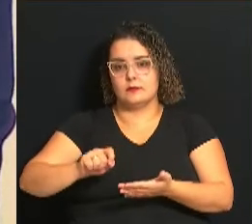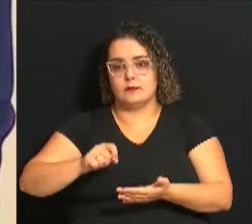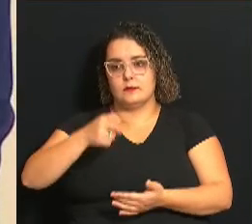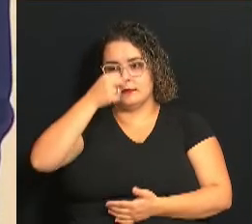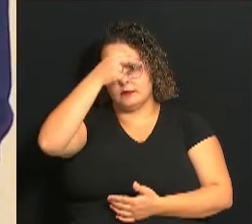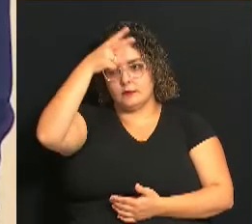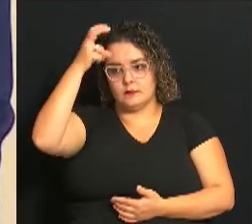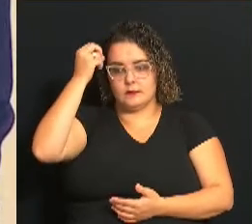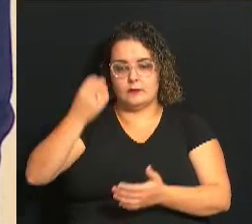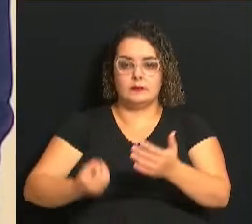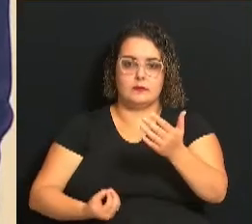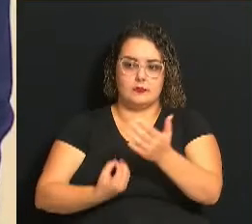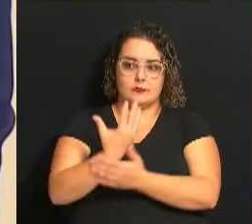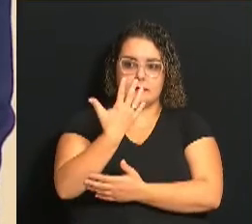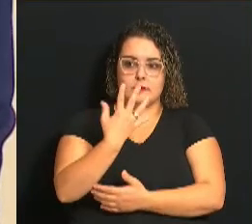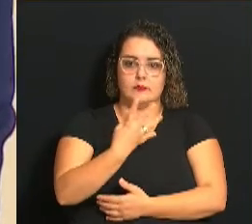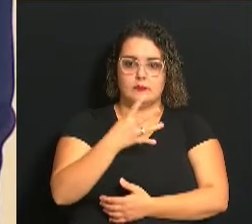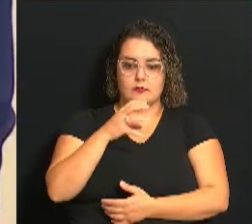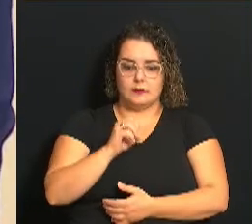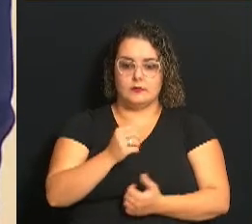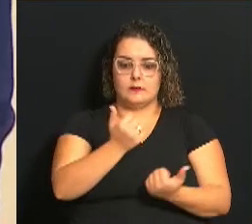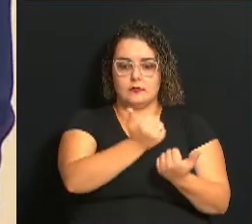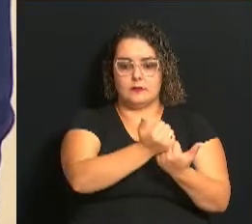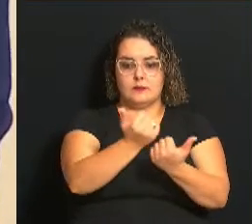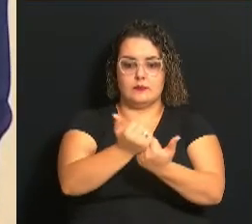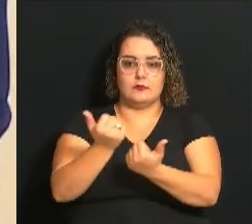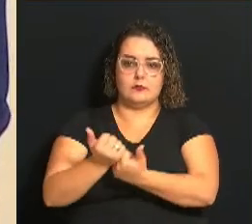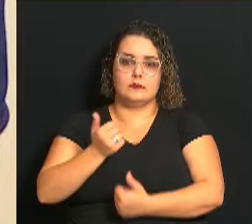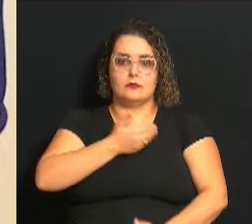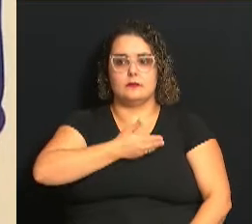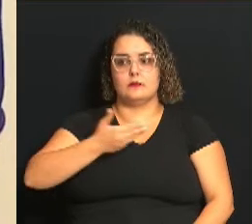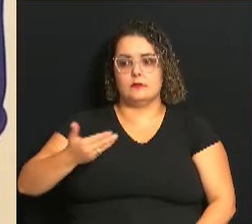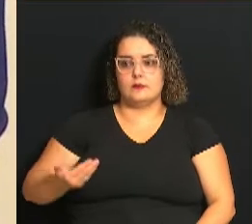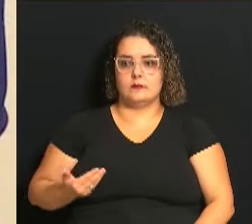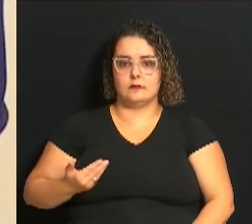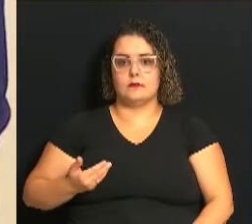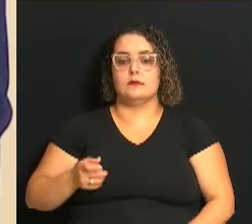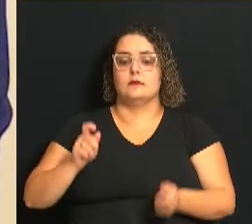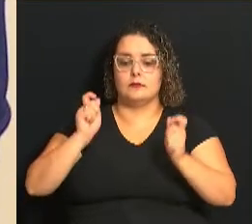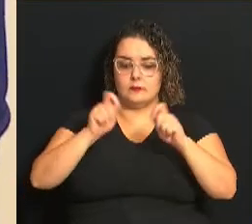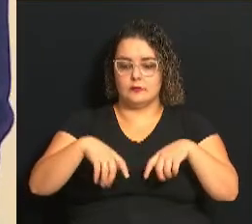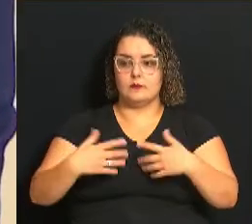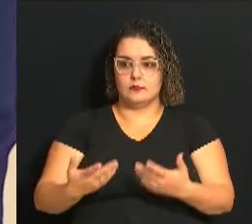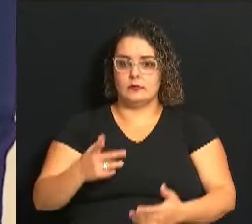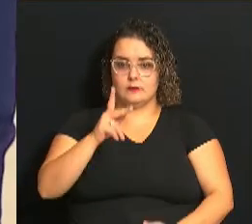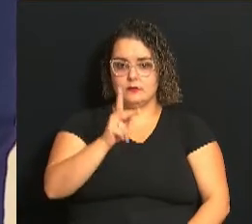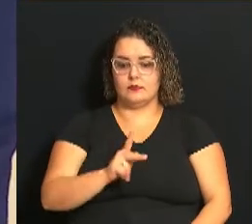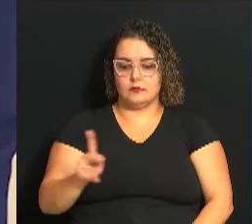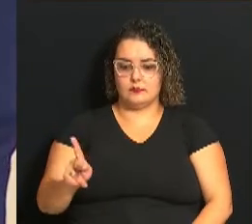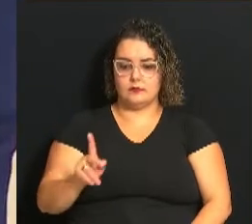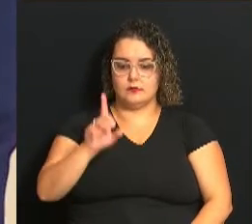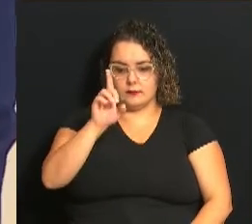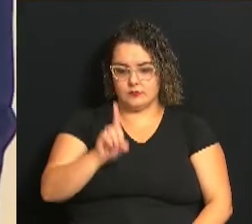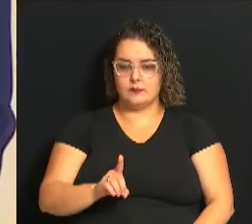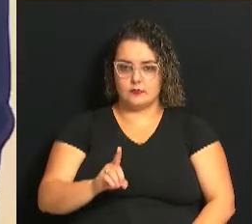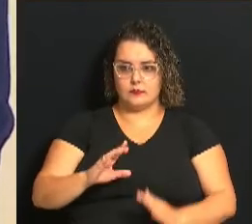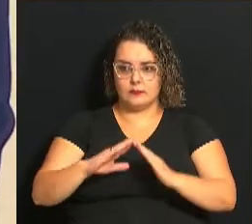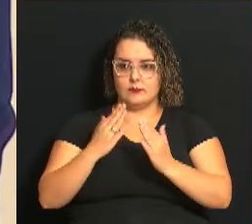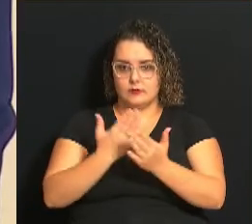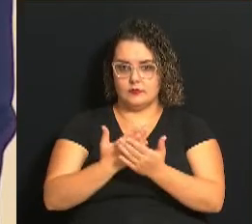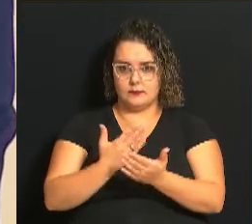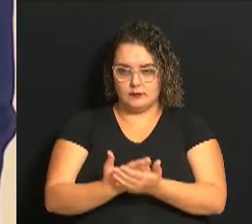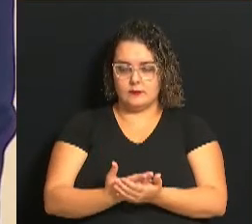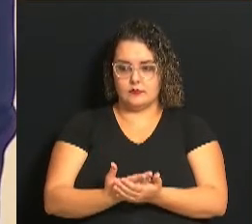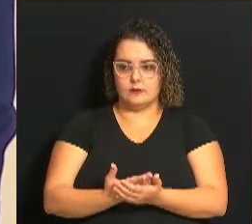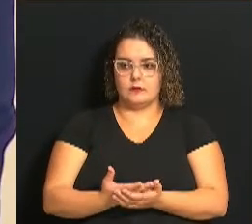a criação de 40 cargos públicos de provimento efetivo de vice-diretor. Gostaria de agradecer a presença